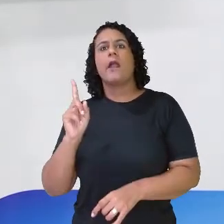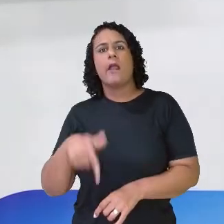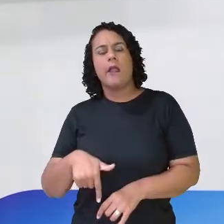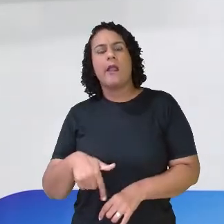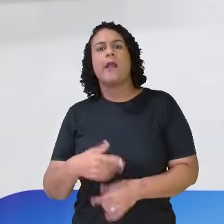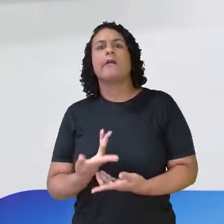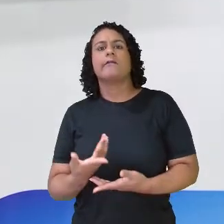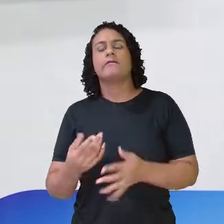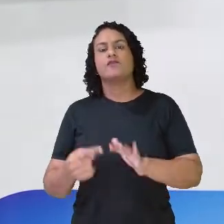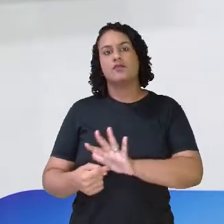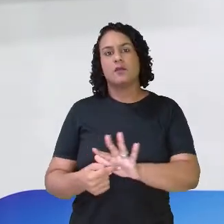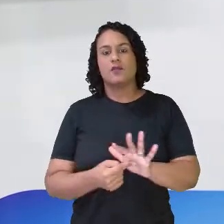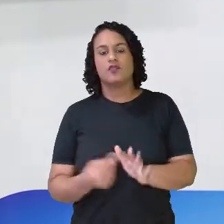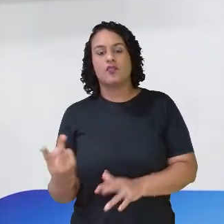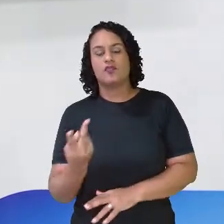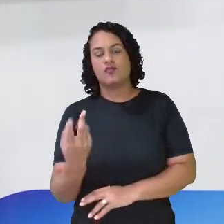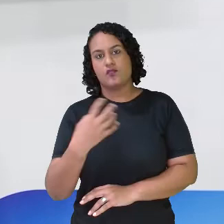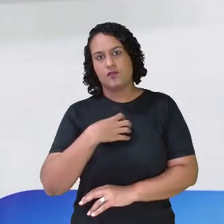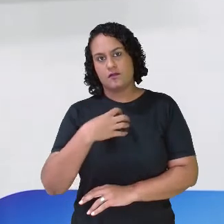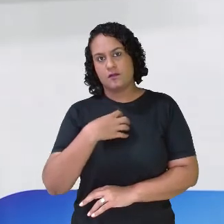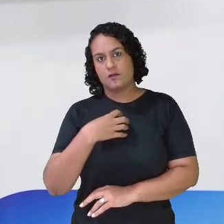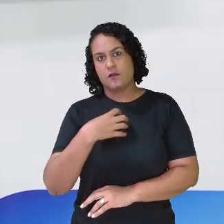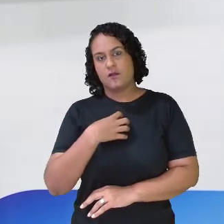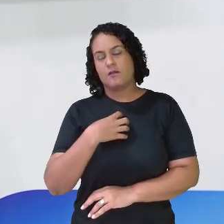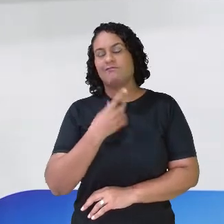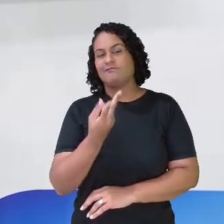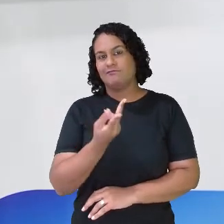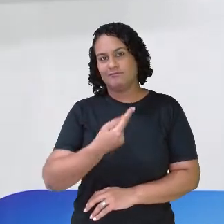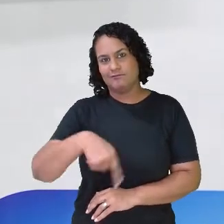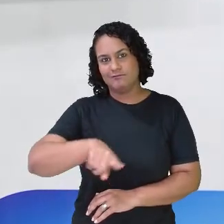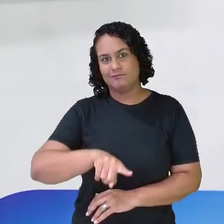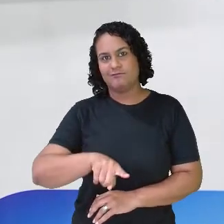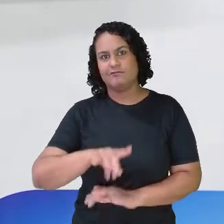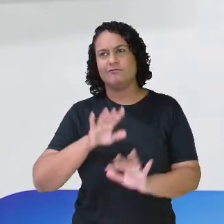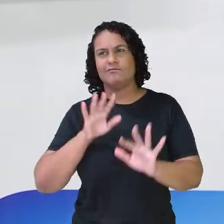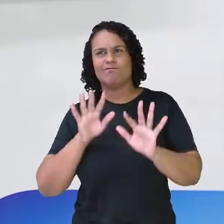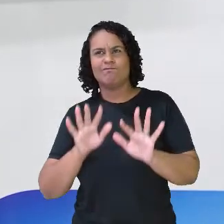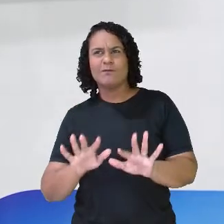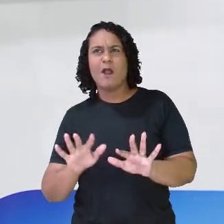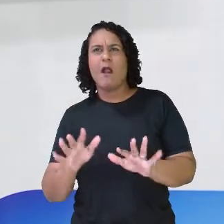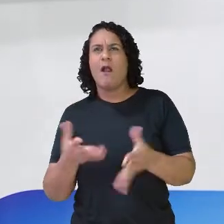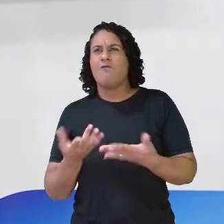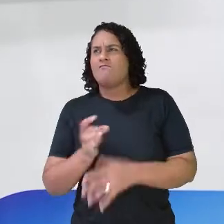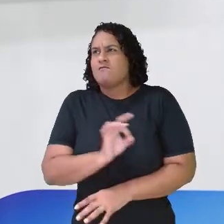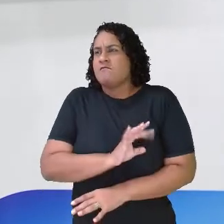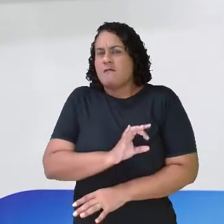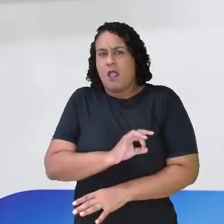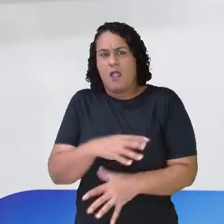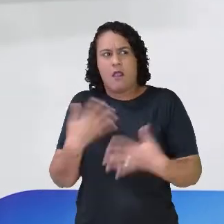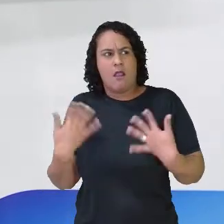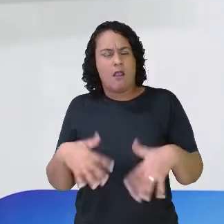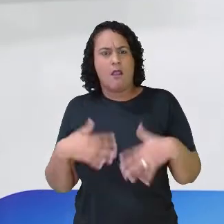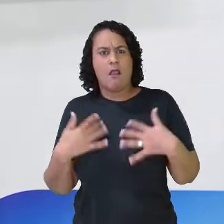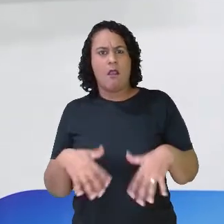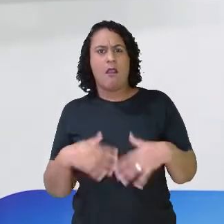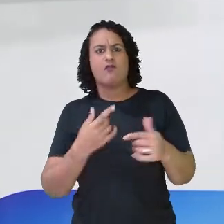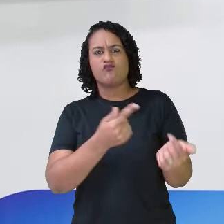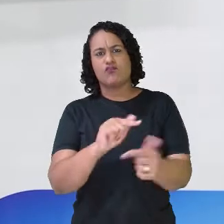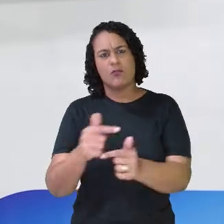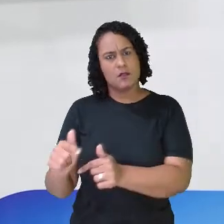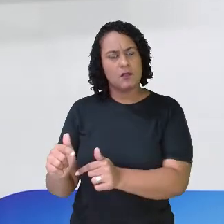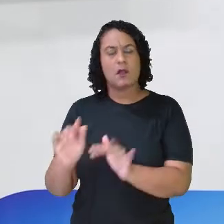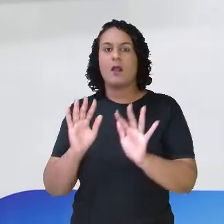Eu já trabalhei das duas formas com vocês, tá? Então, não fica apreensivo quando escutar geometria